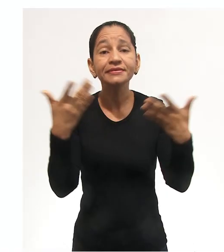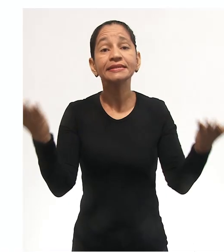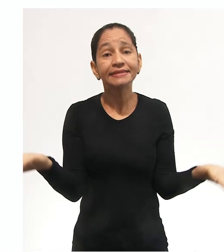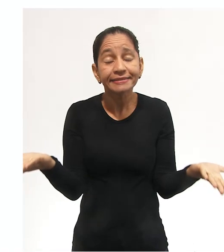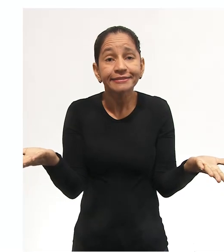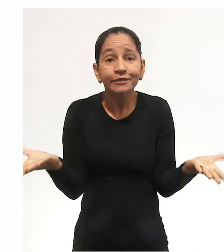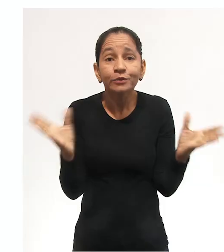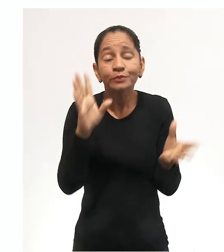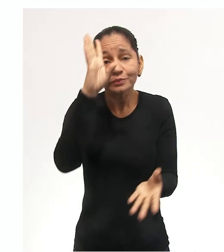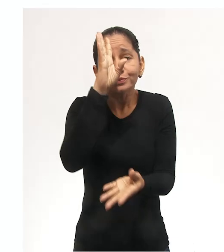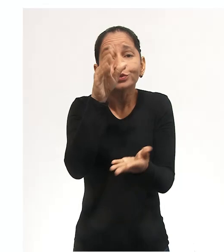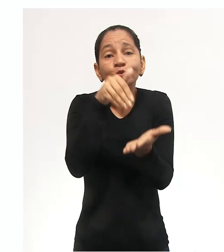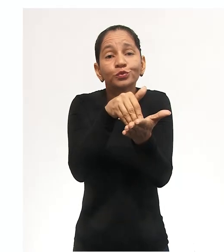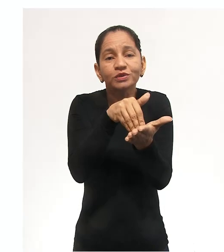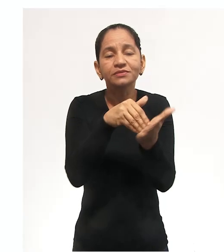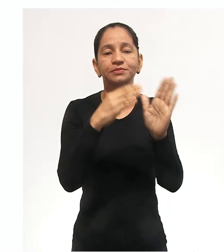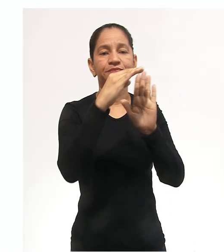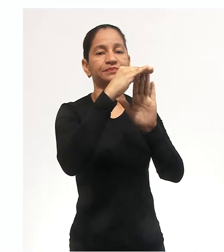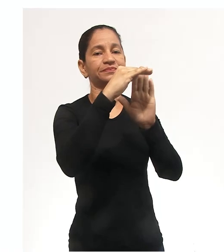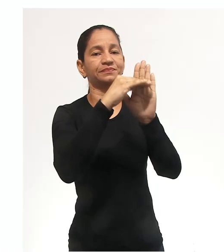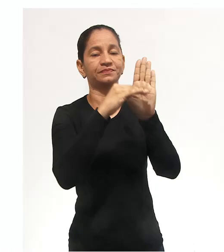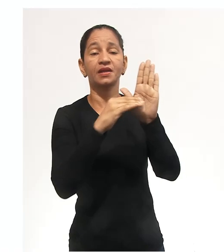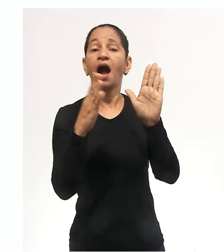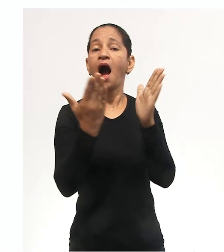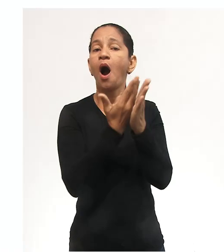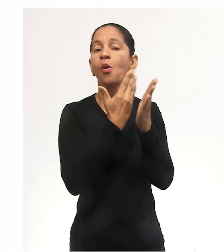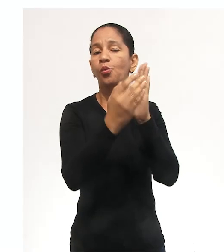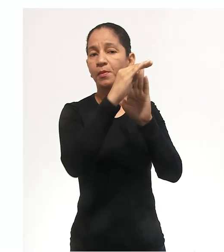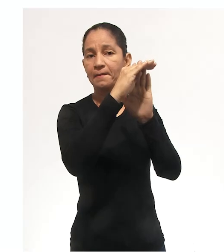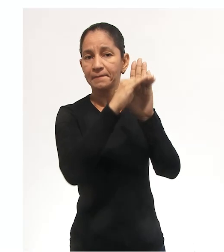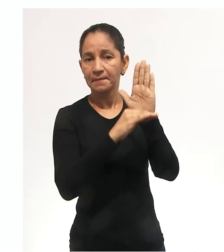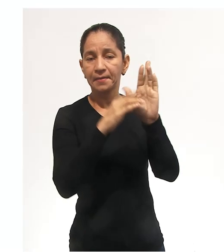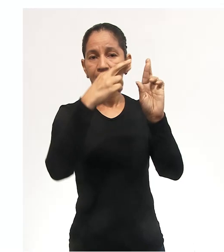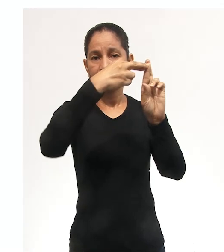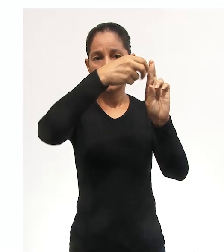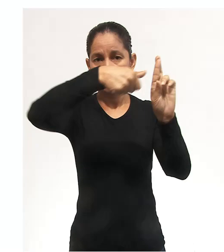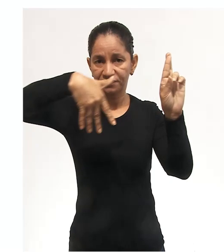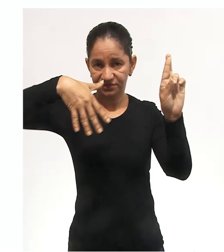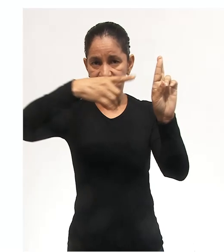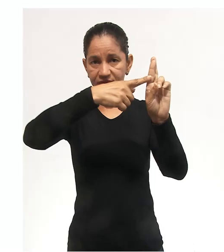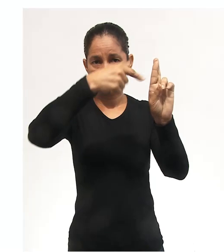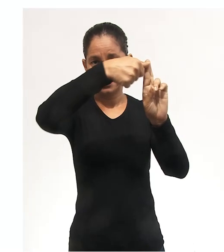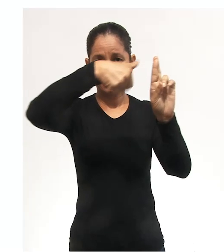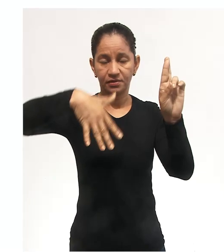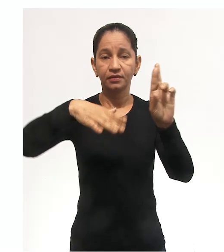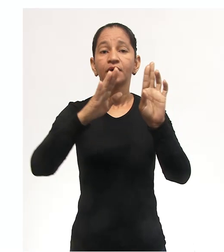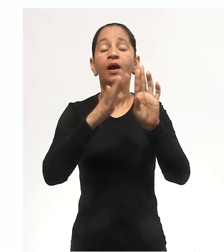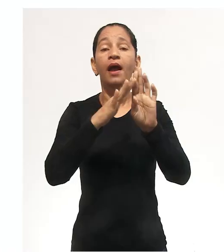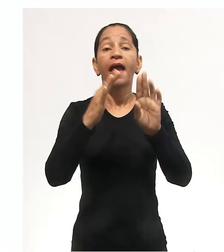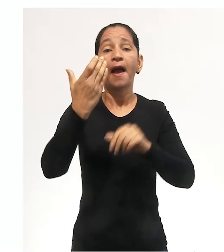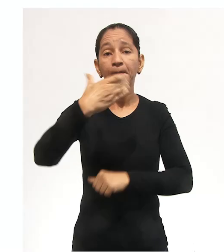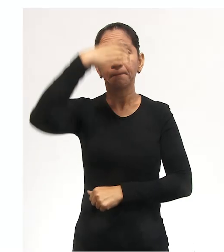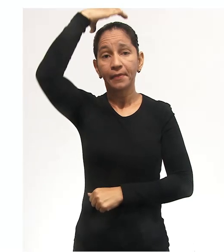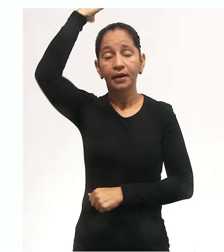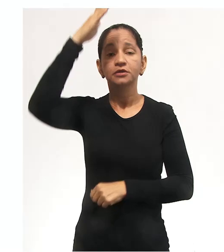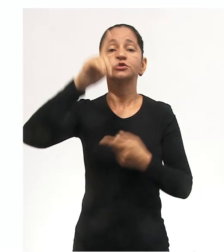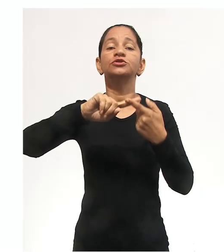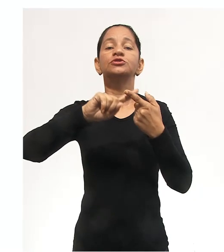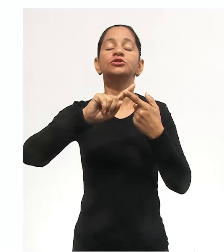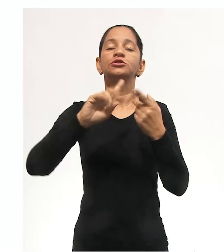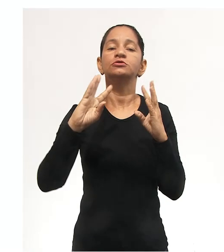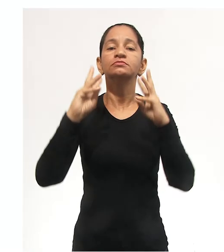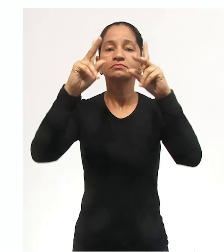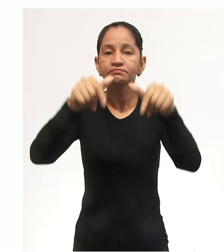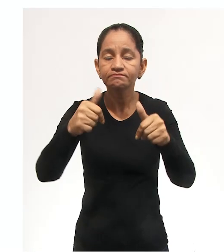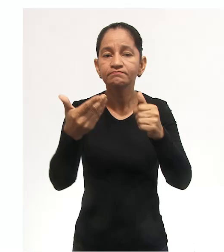E aí, por fim, eu trouxe aqui algumas referências, né, da nossa aula, o Mikhail Bakhtin com gênero de